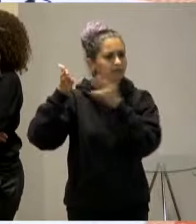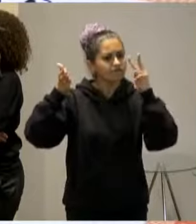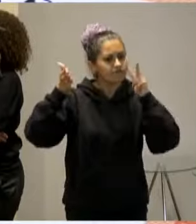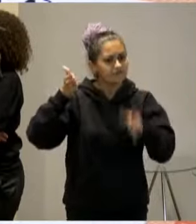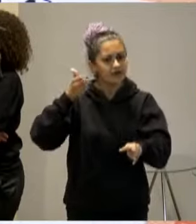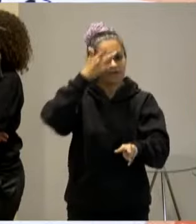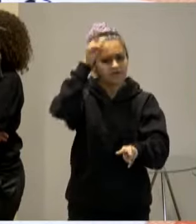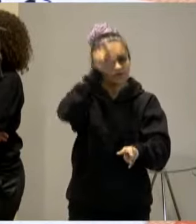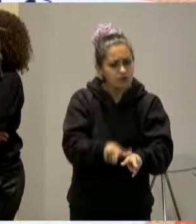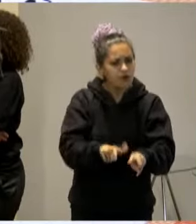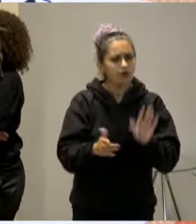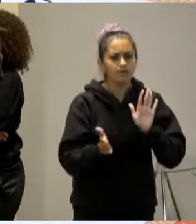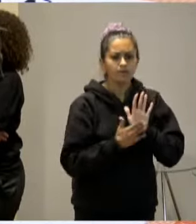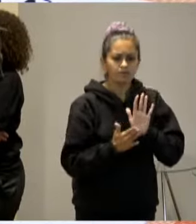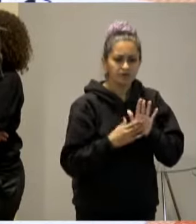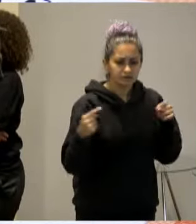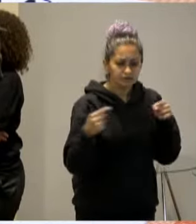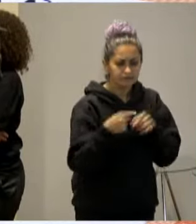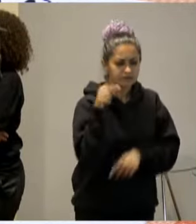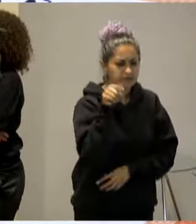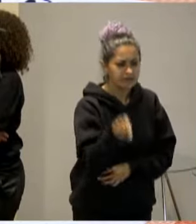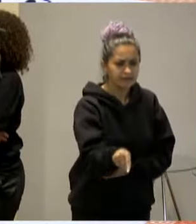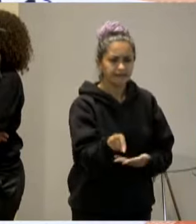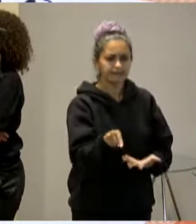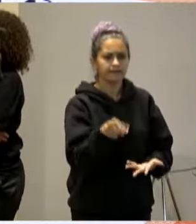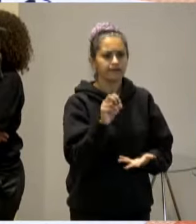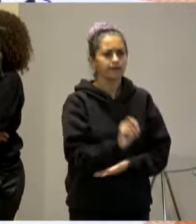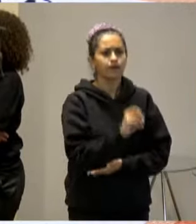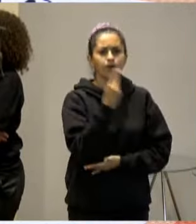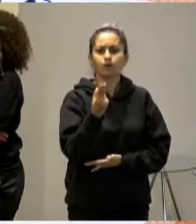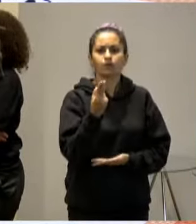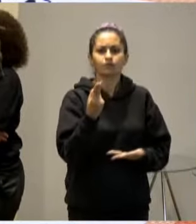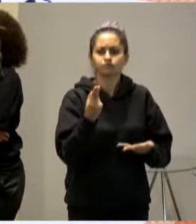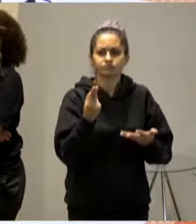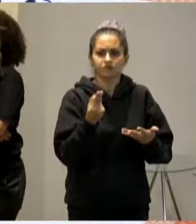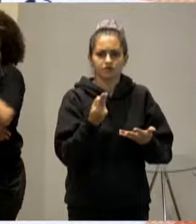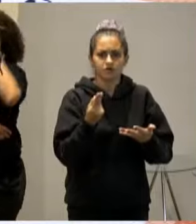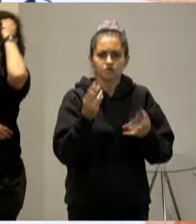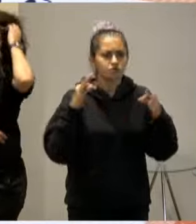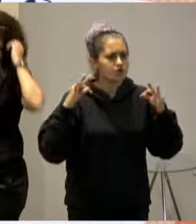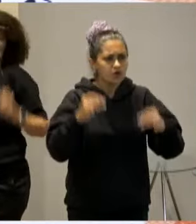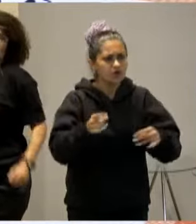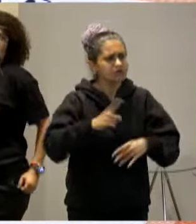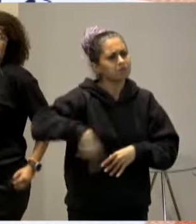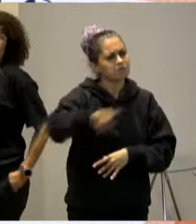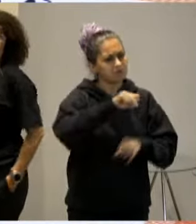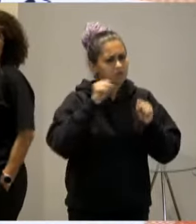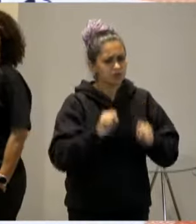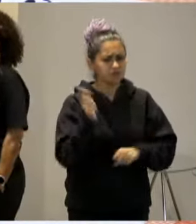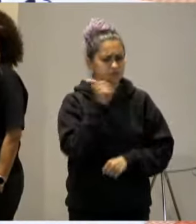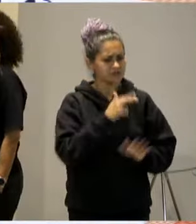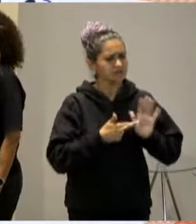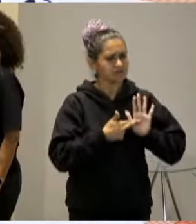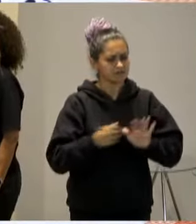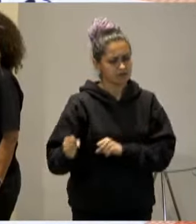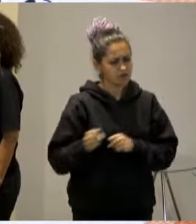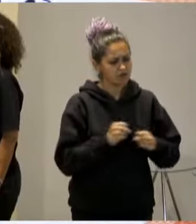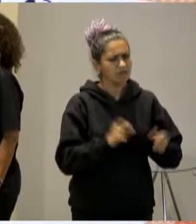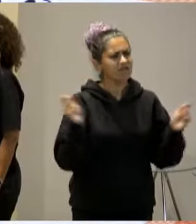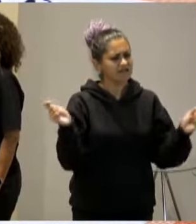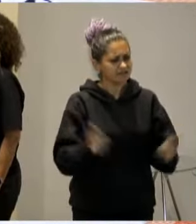pensem propostas pedagógicas onde todas as pessoas possam estar representadas.